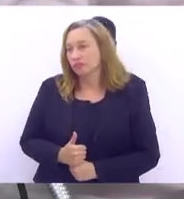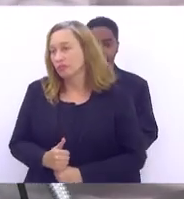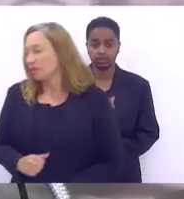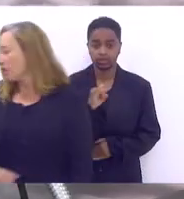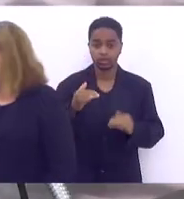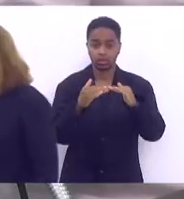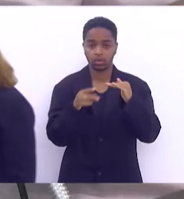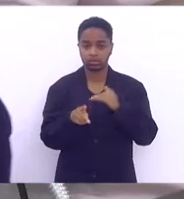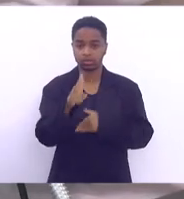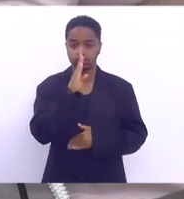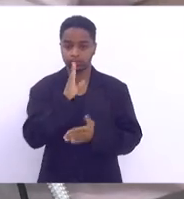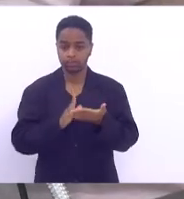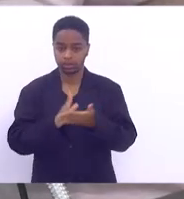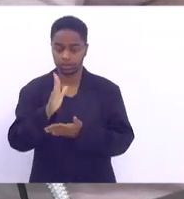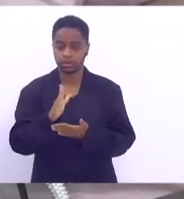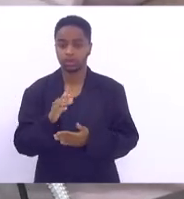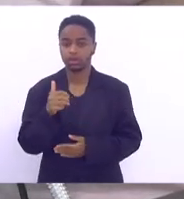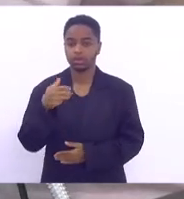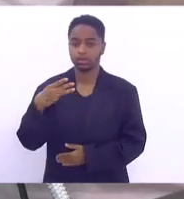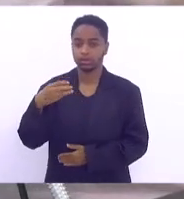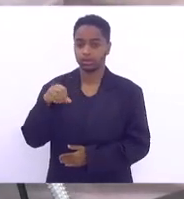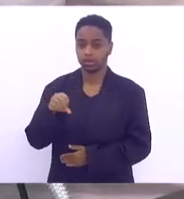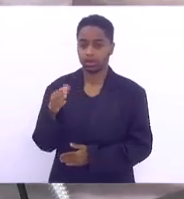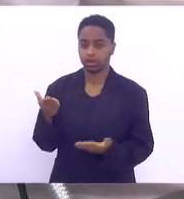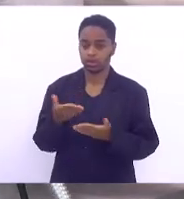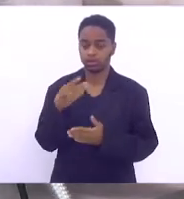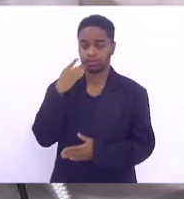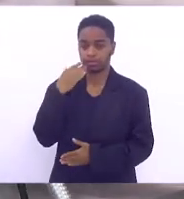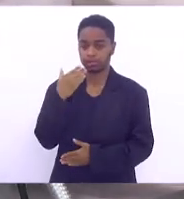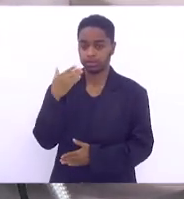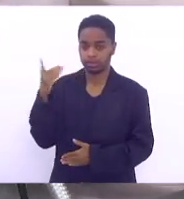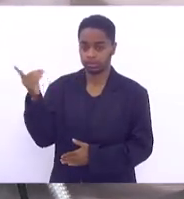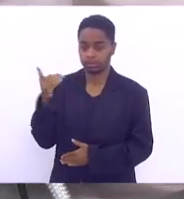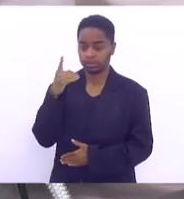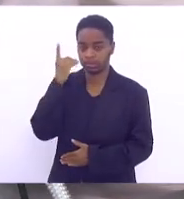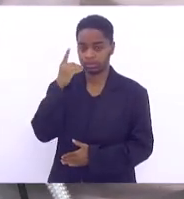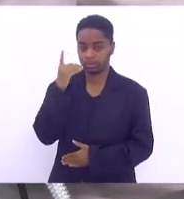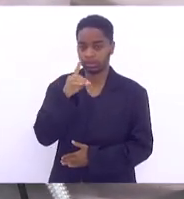estão, aprovado. Passa ao 39, a pedido do deputado De Laroli.